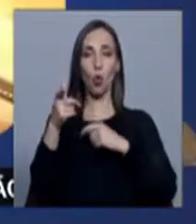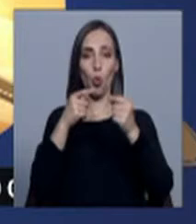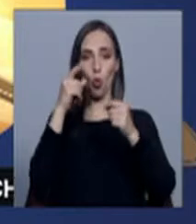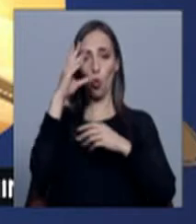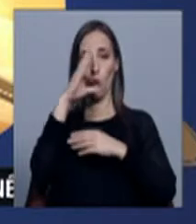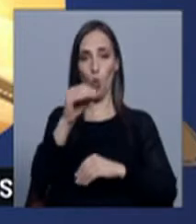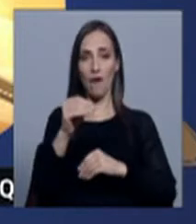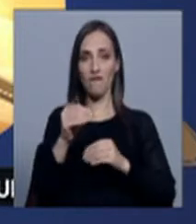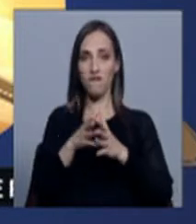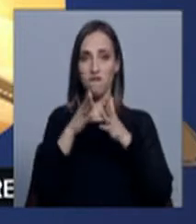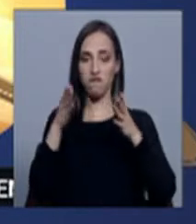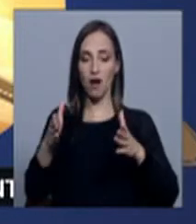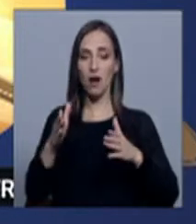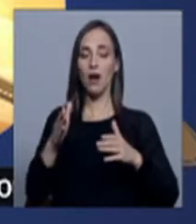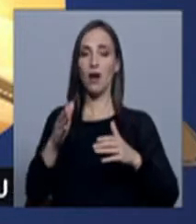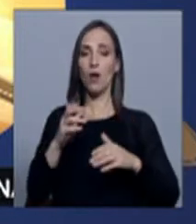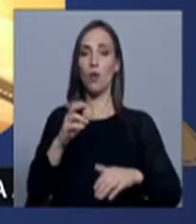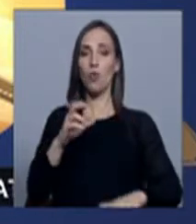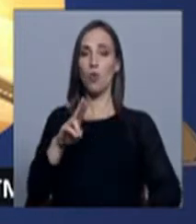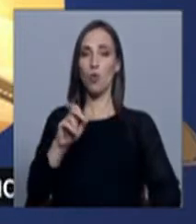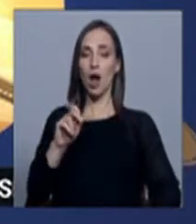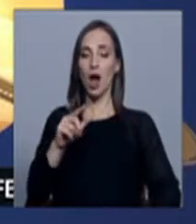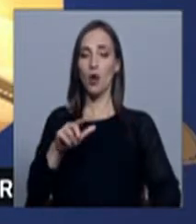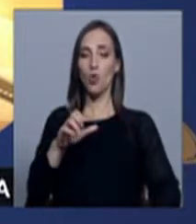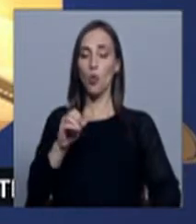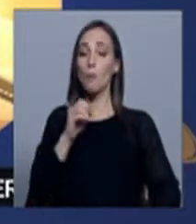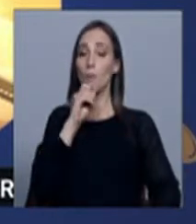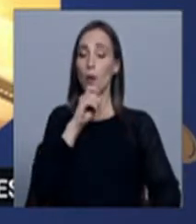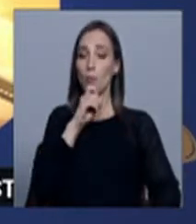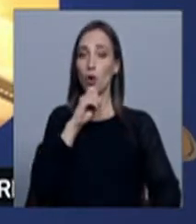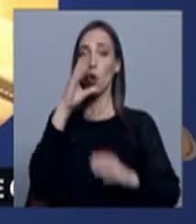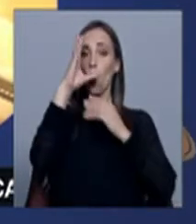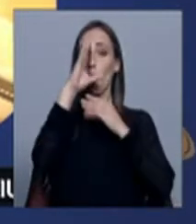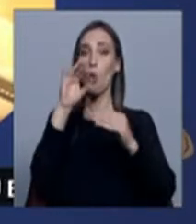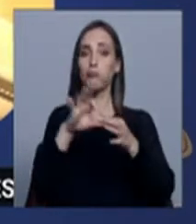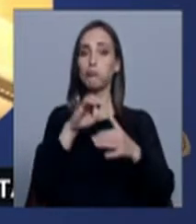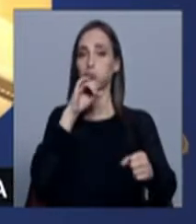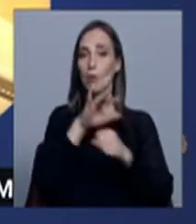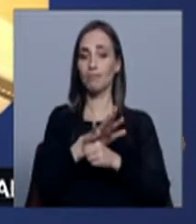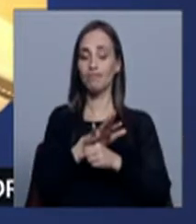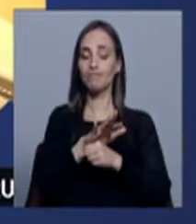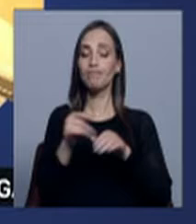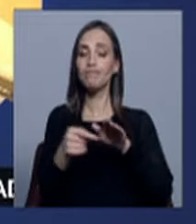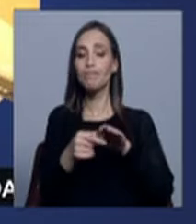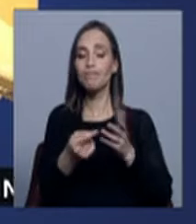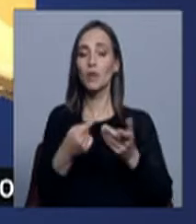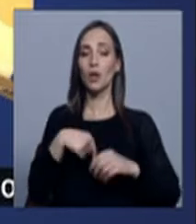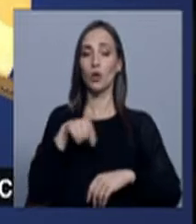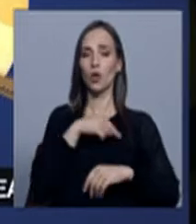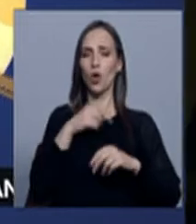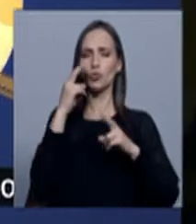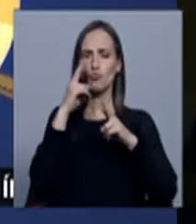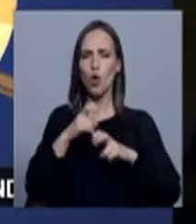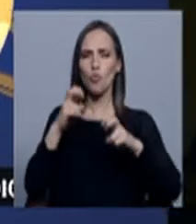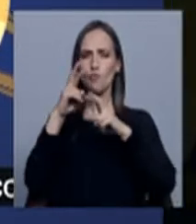5 maiores luas de Urano também podem ser eventualmente luas oceânicas. Portanto, nós estamos a encontrar todo um conjunto de